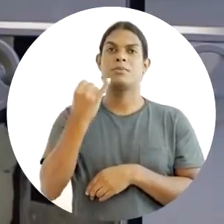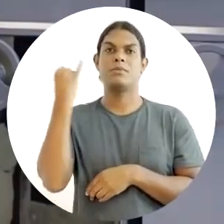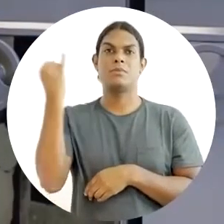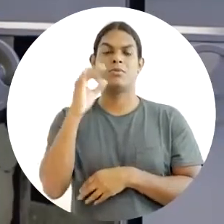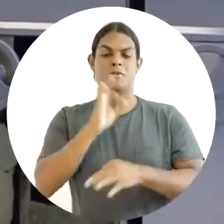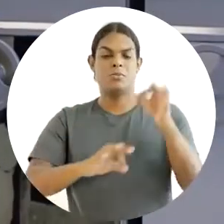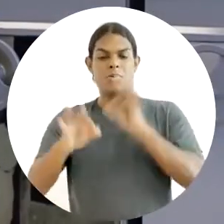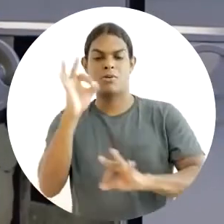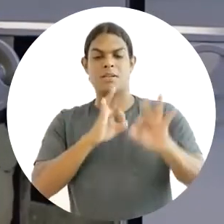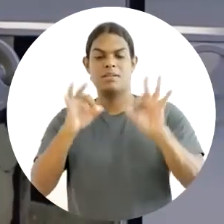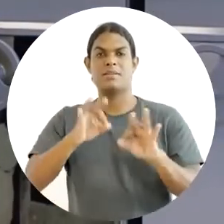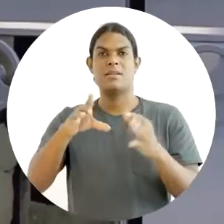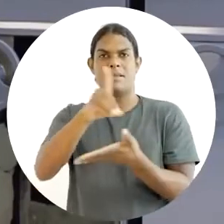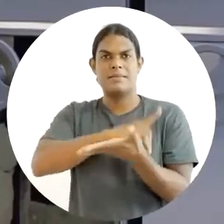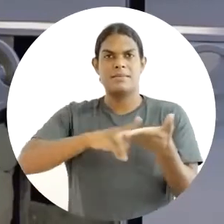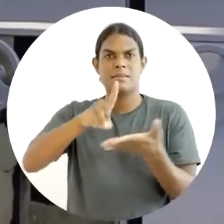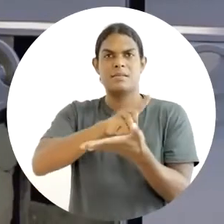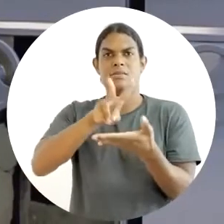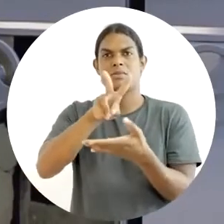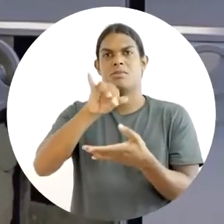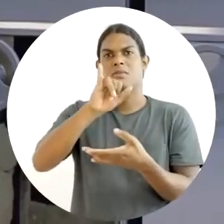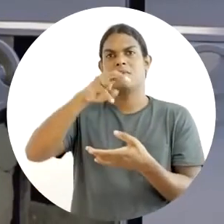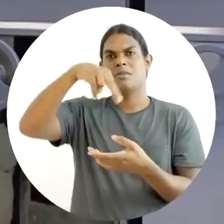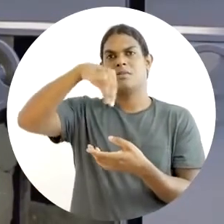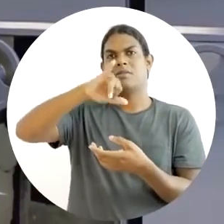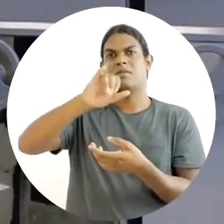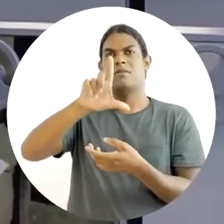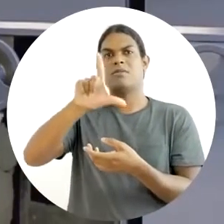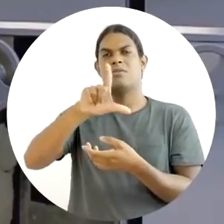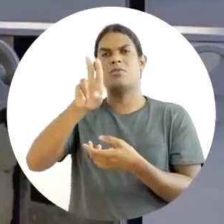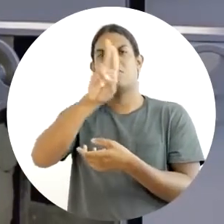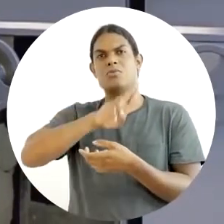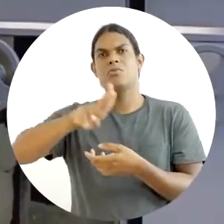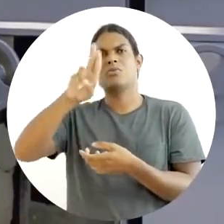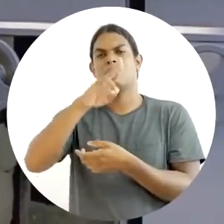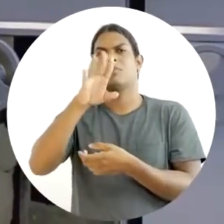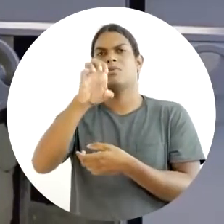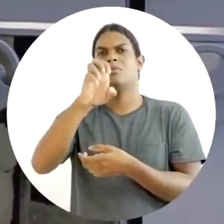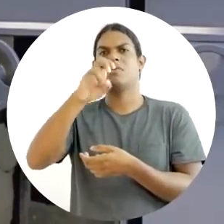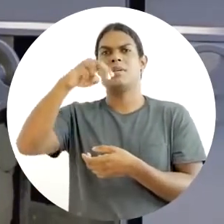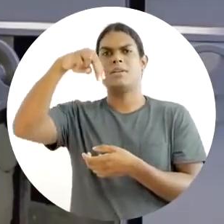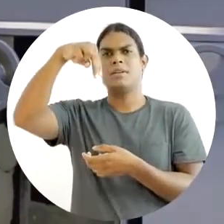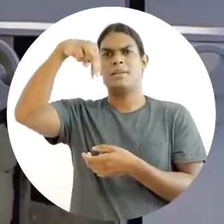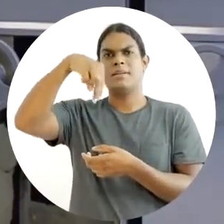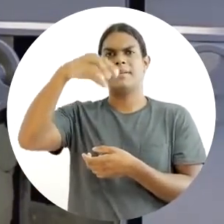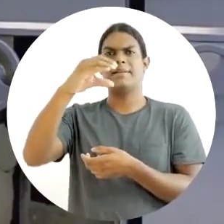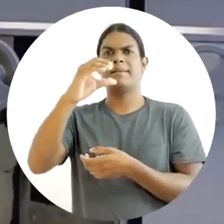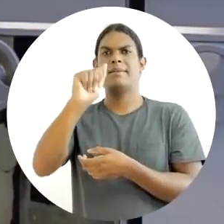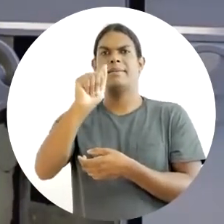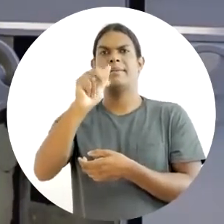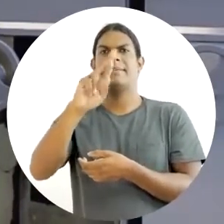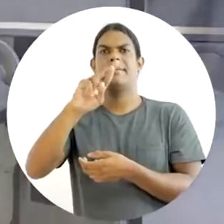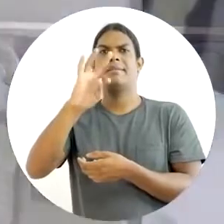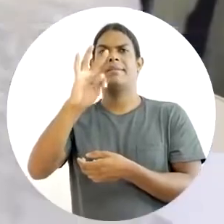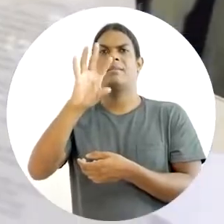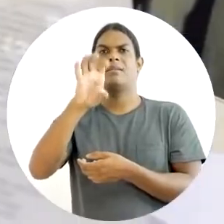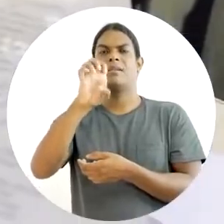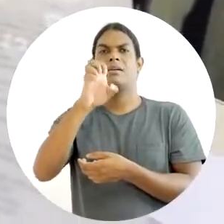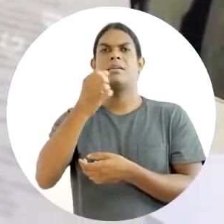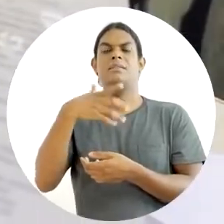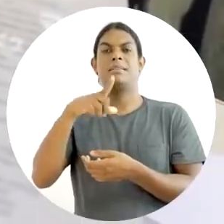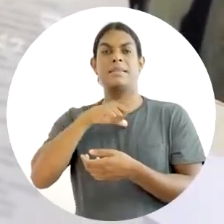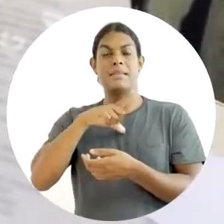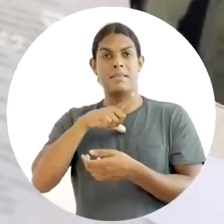etiqueta, nós nos utilizamos do encarte, que vem acompanhando o disco, quando este